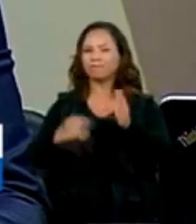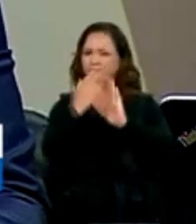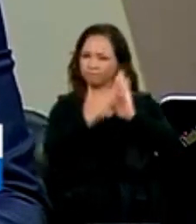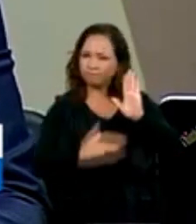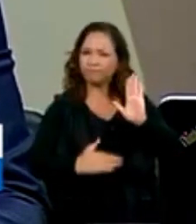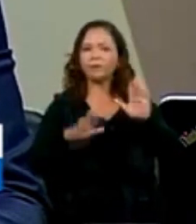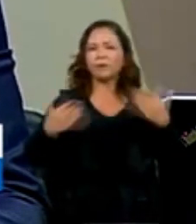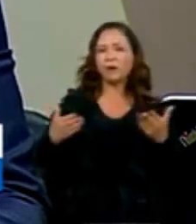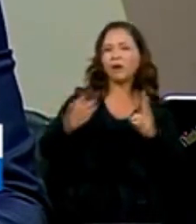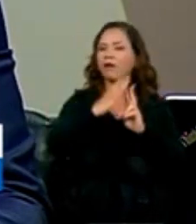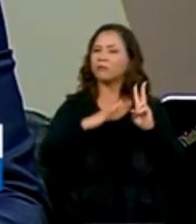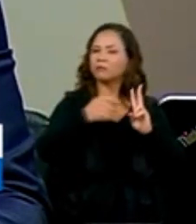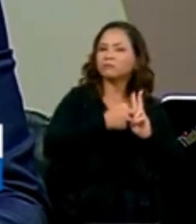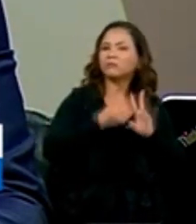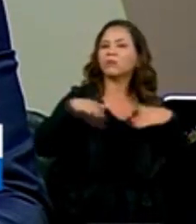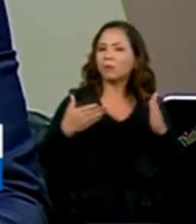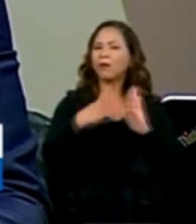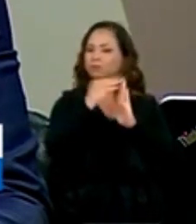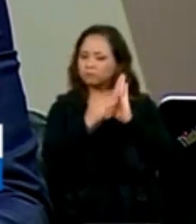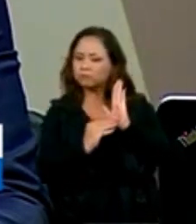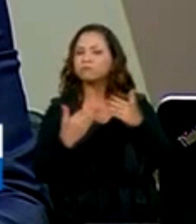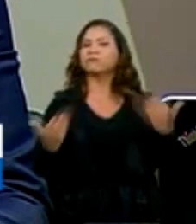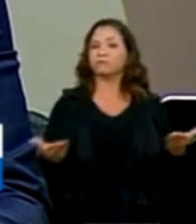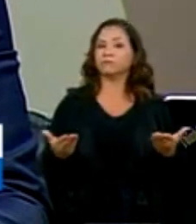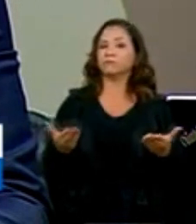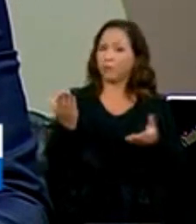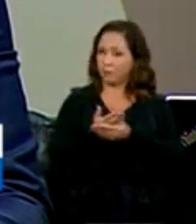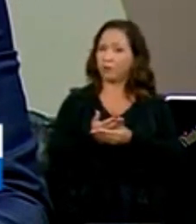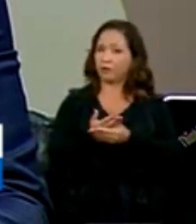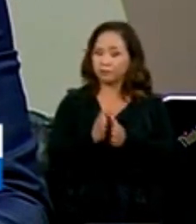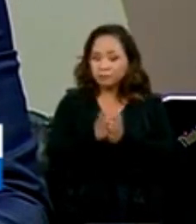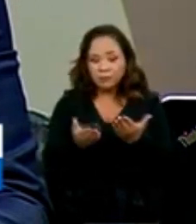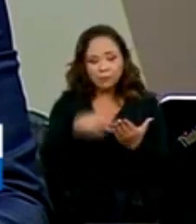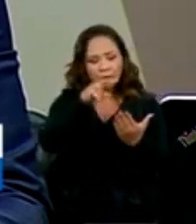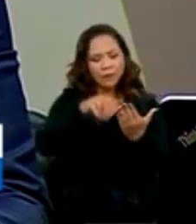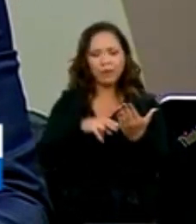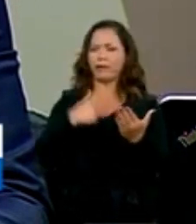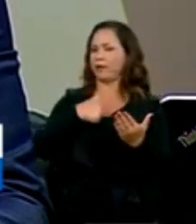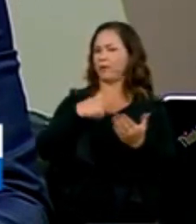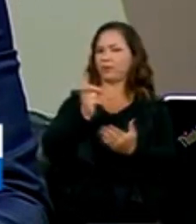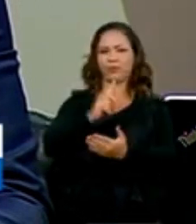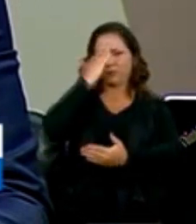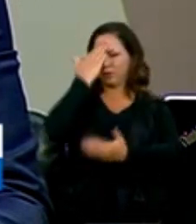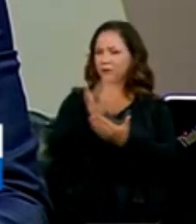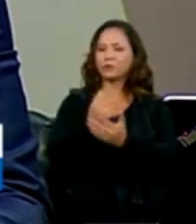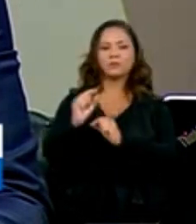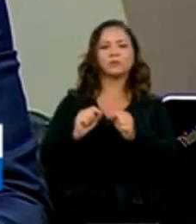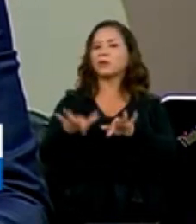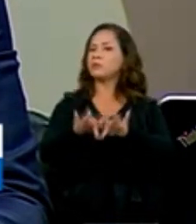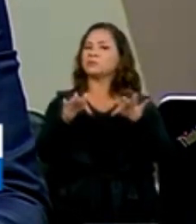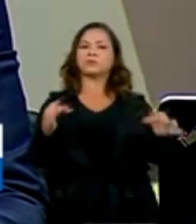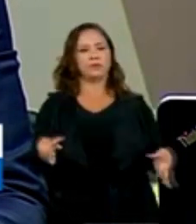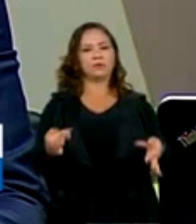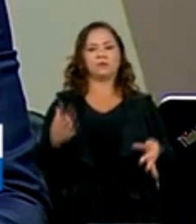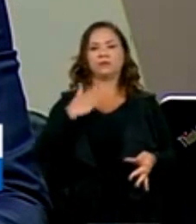menos mais duro, por parte de Moro. O ex-juiz chegou a afirmar que viu na internet que Zanin foi padrinho do casamento